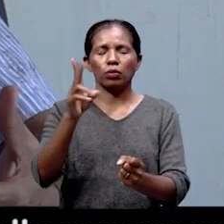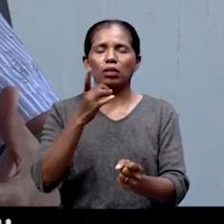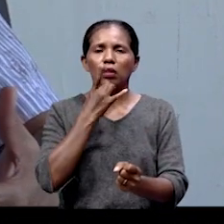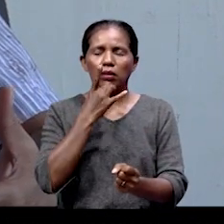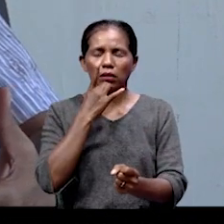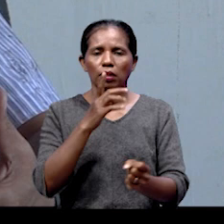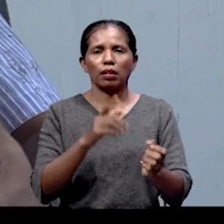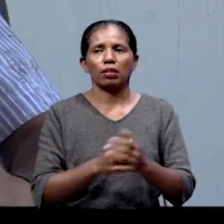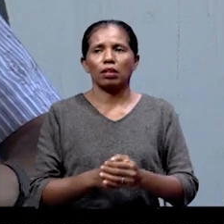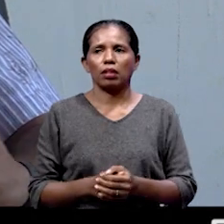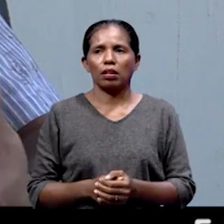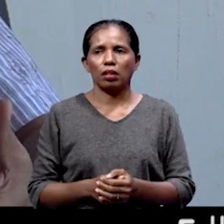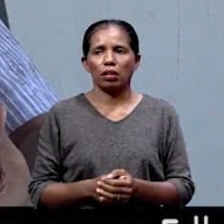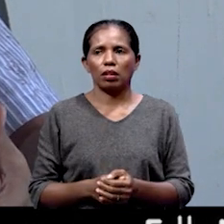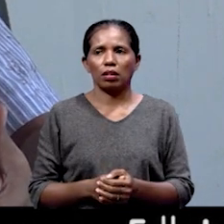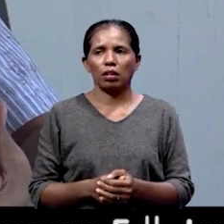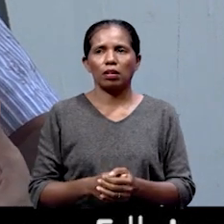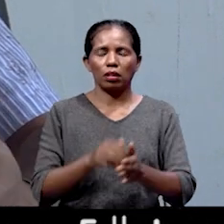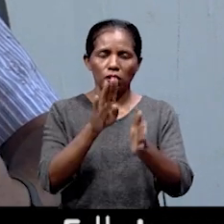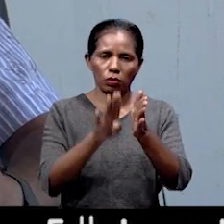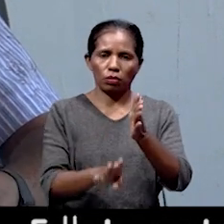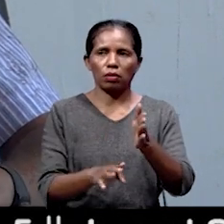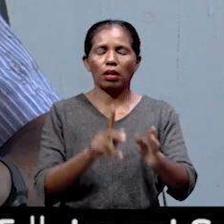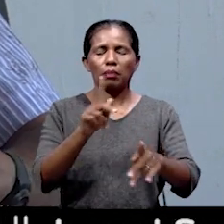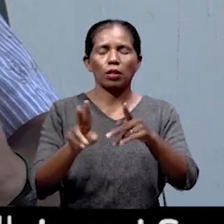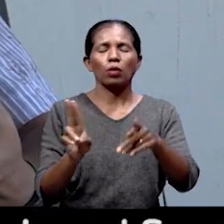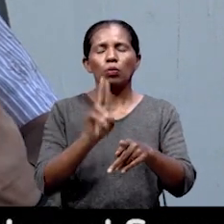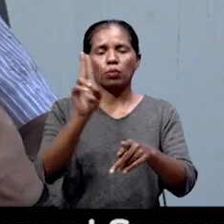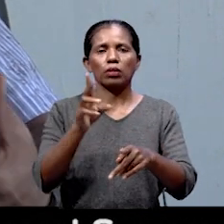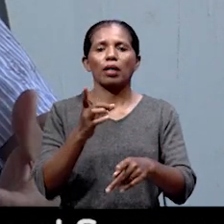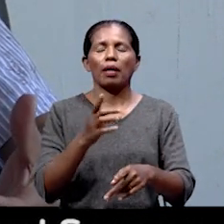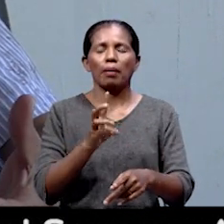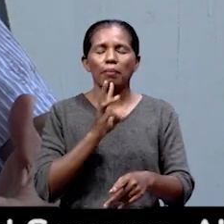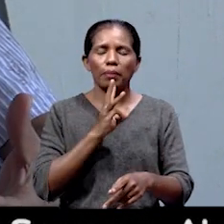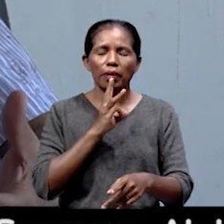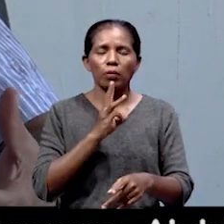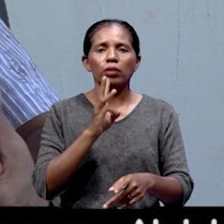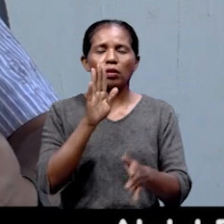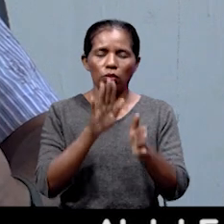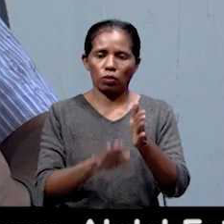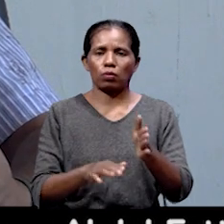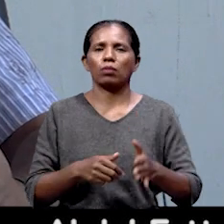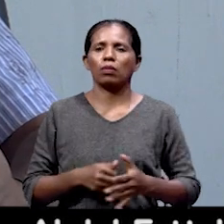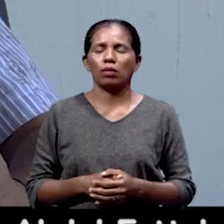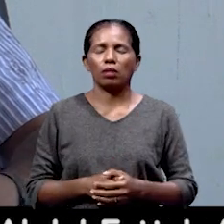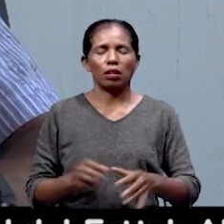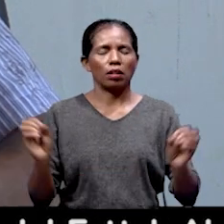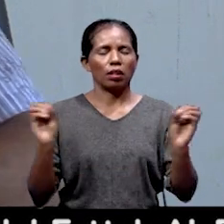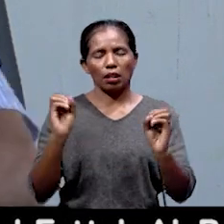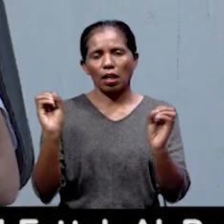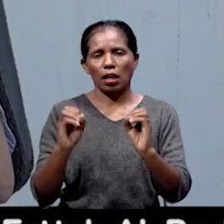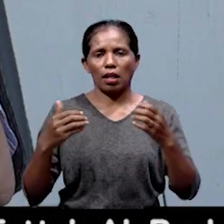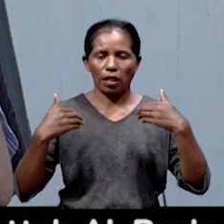ho prepago né. Né mas e menos los. É mas ser be usa be né mas e menos los. Tamba lá investimento,